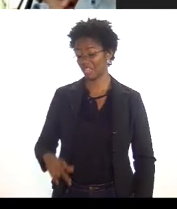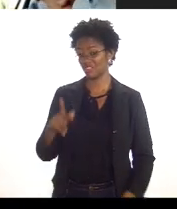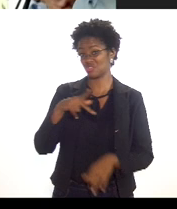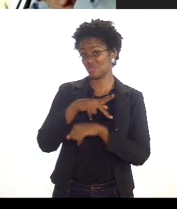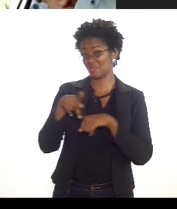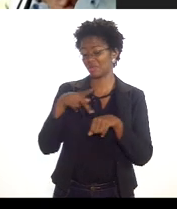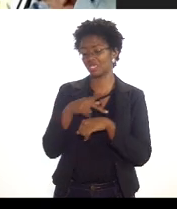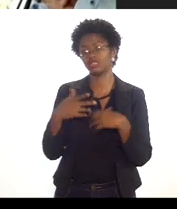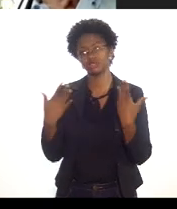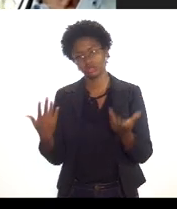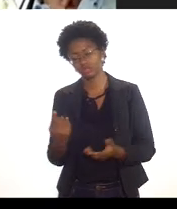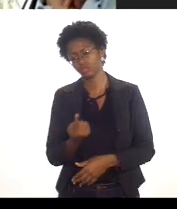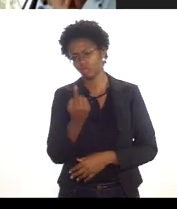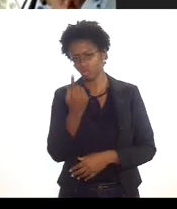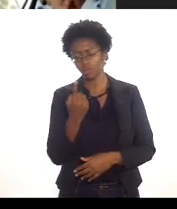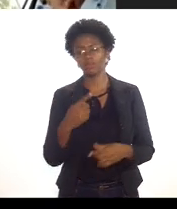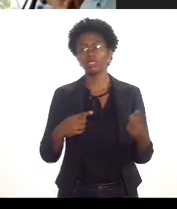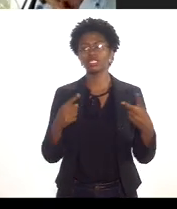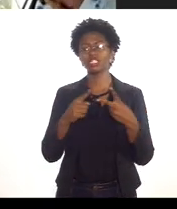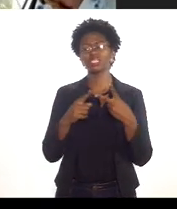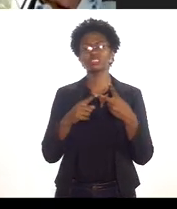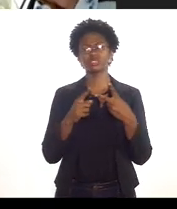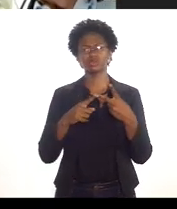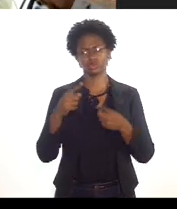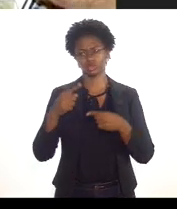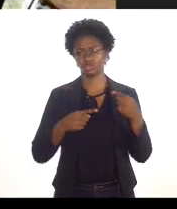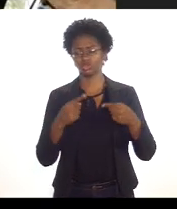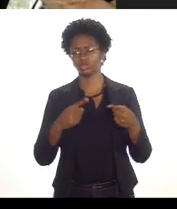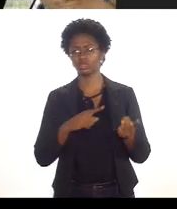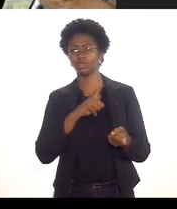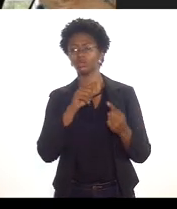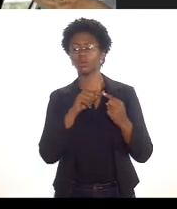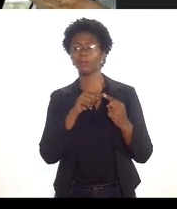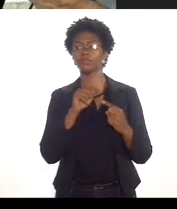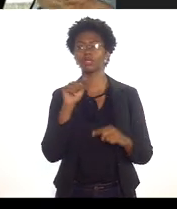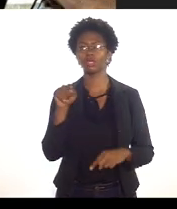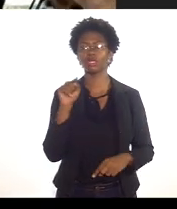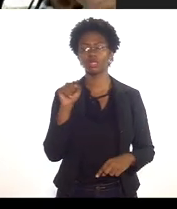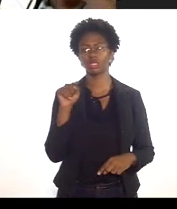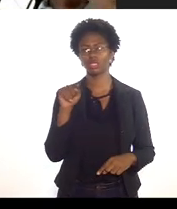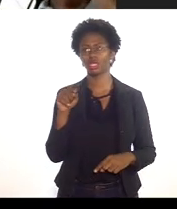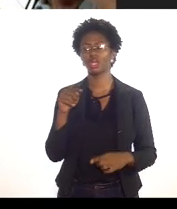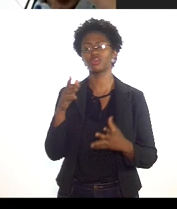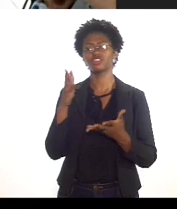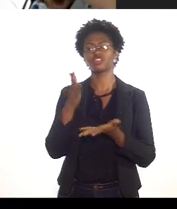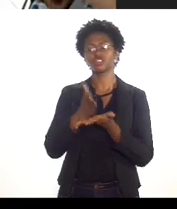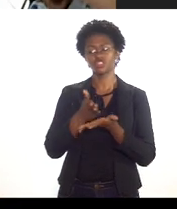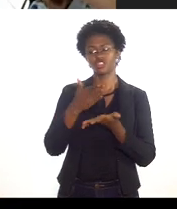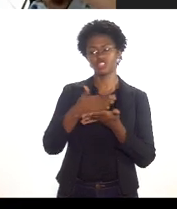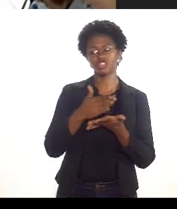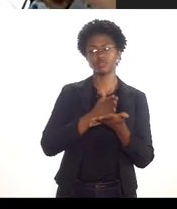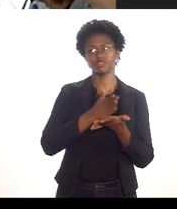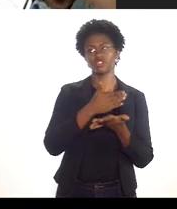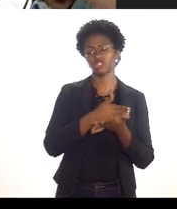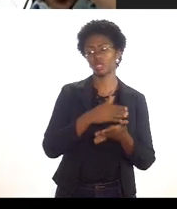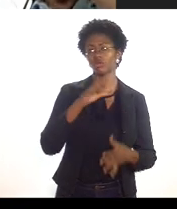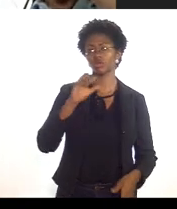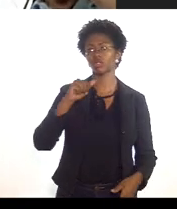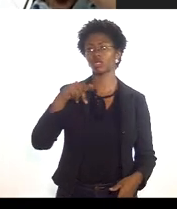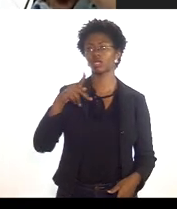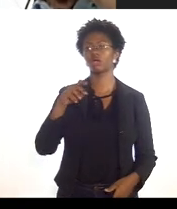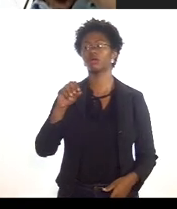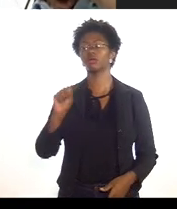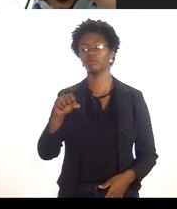uma delas. E a segunda era relativa à divisão de campos em mais de